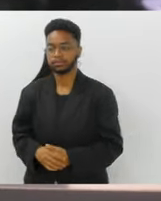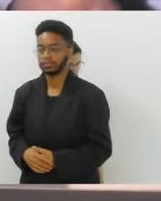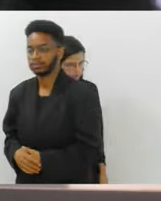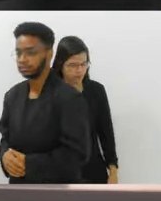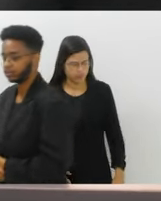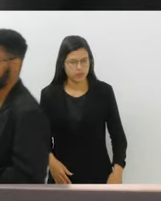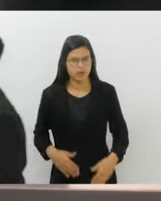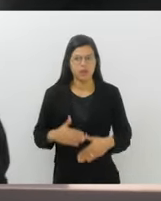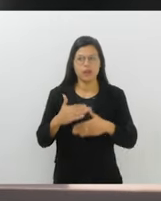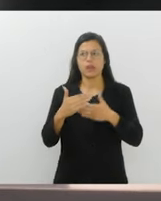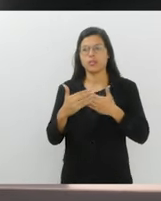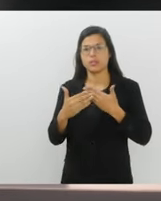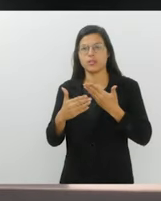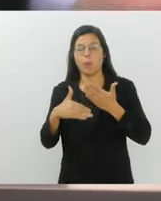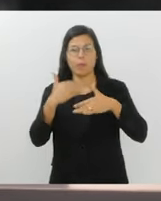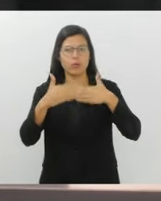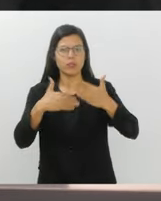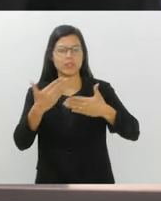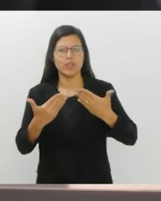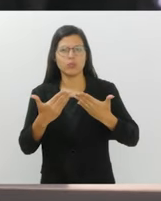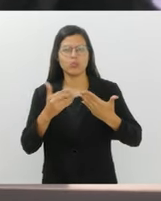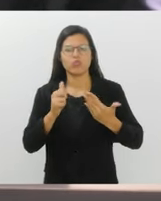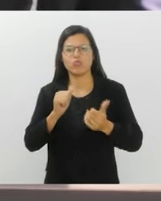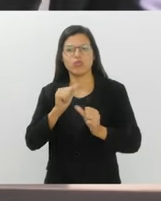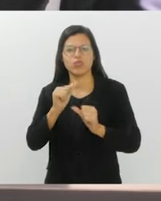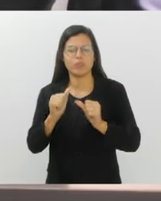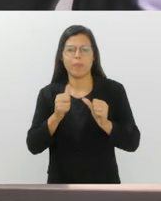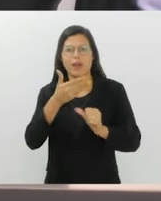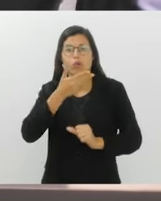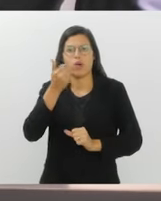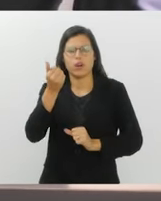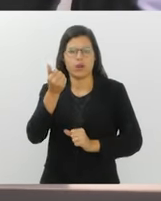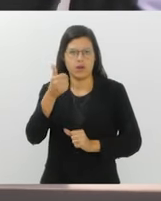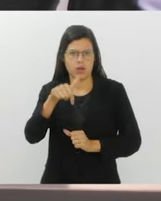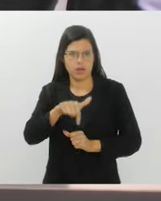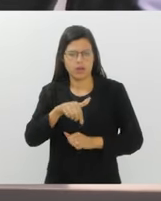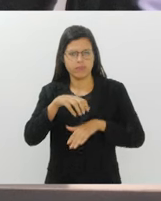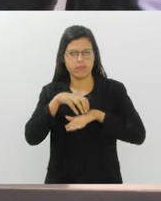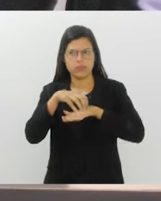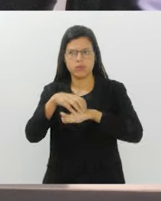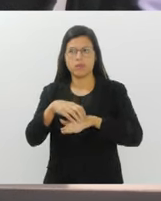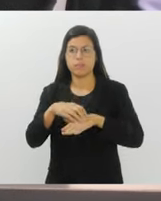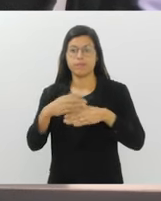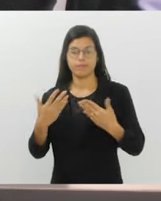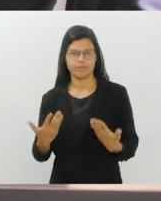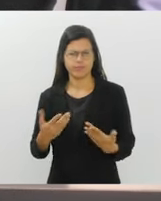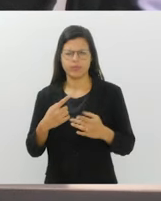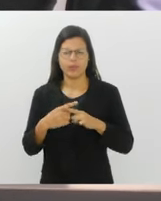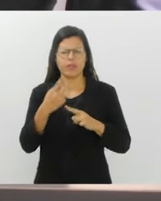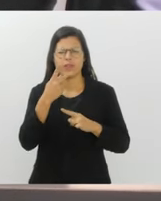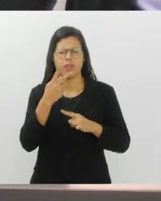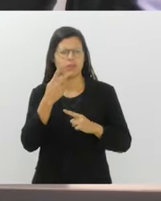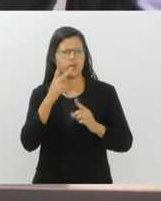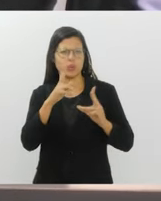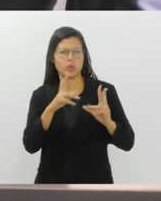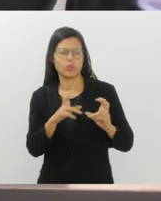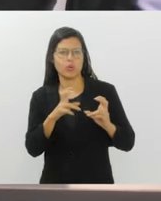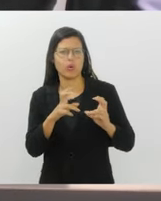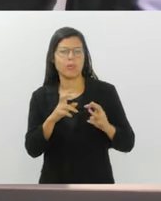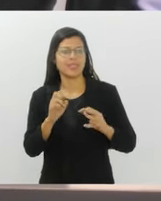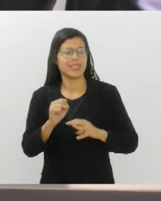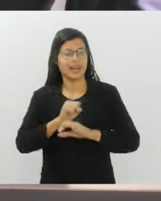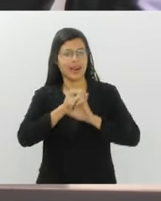de assunção de serviço. Por que que eu estou falando isso, Renan? Olha a minha situação. Vamos ser bem claro